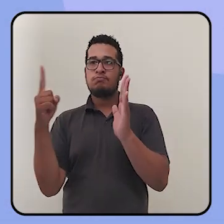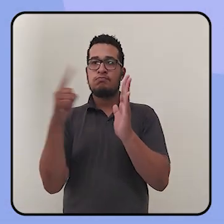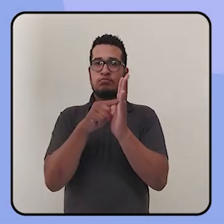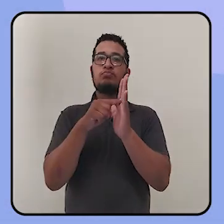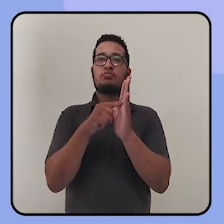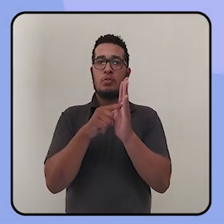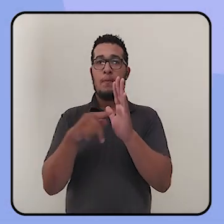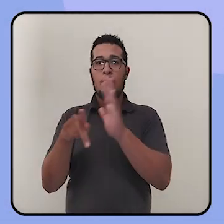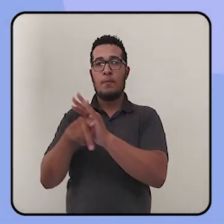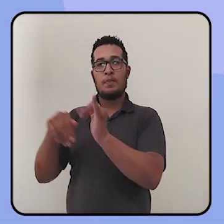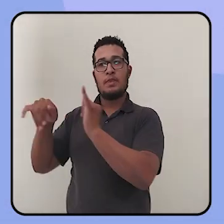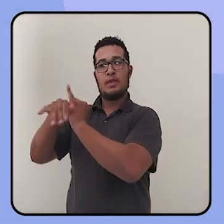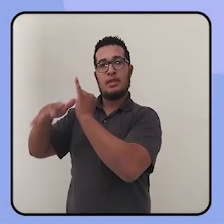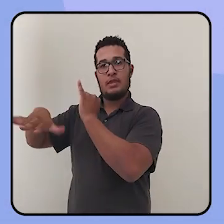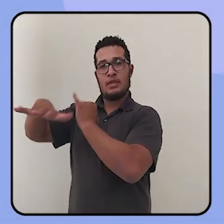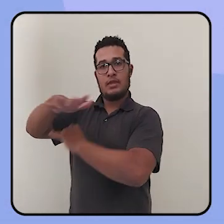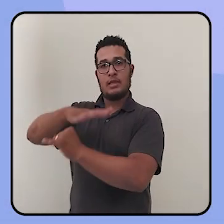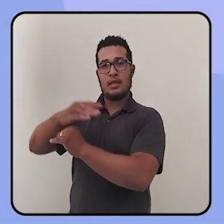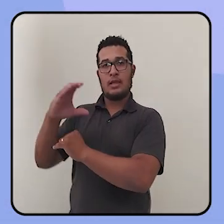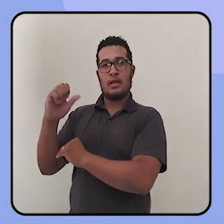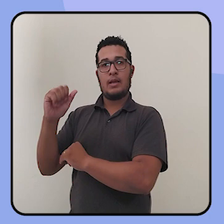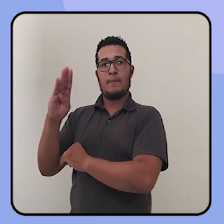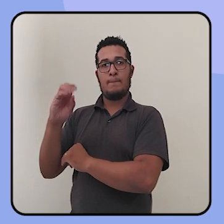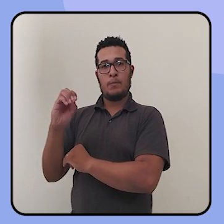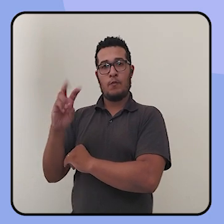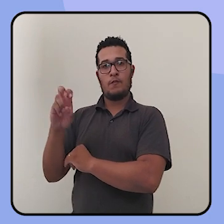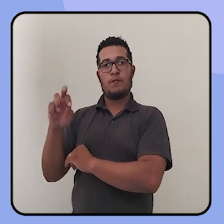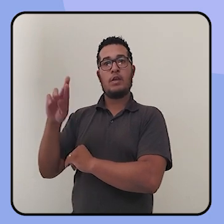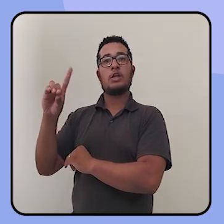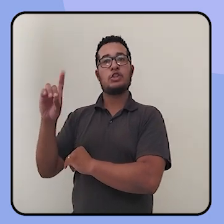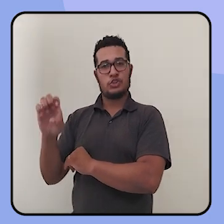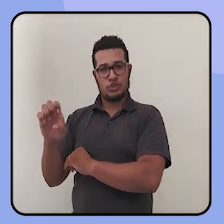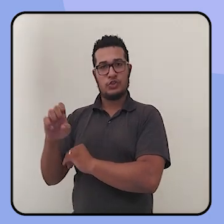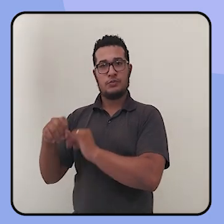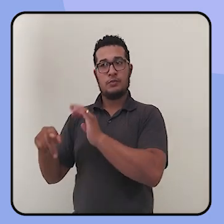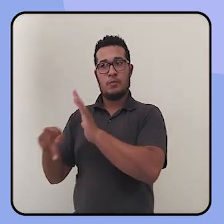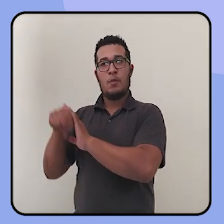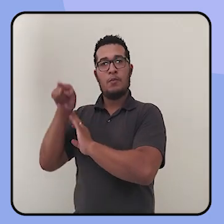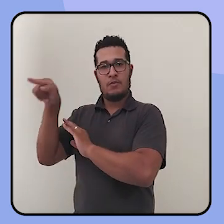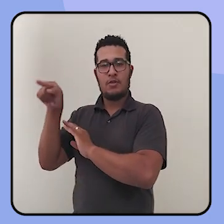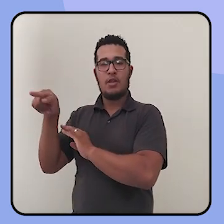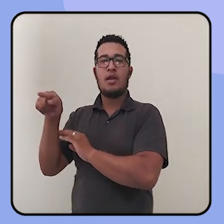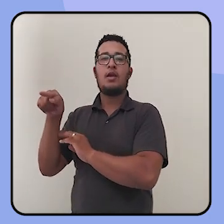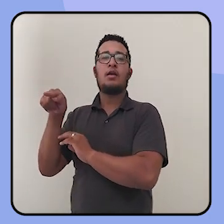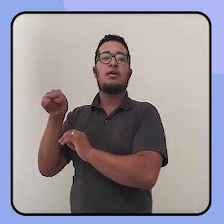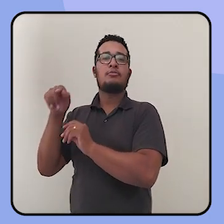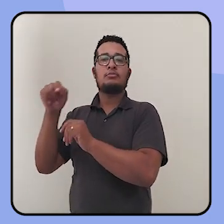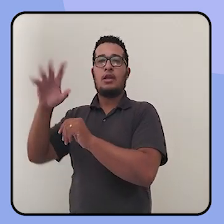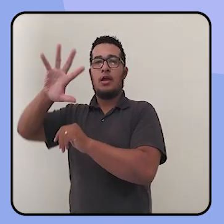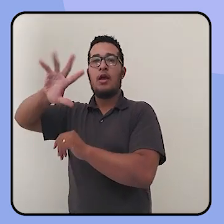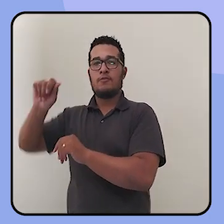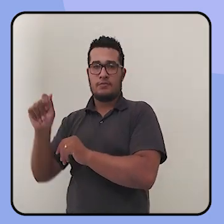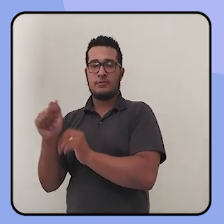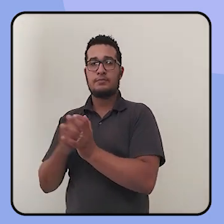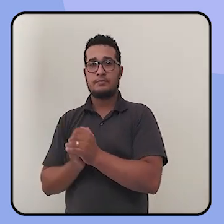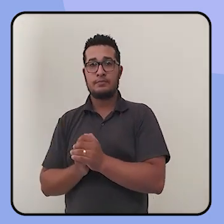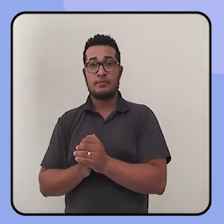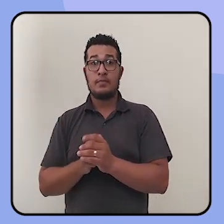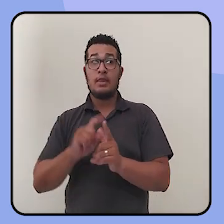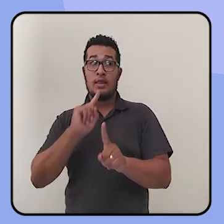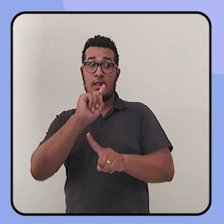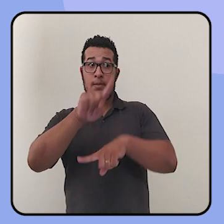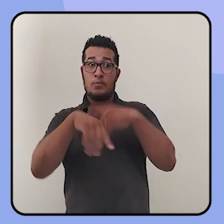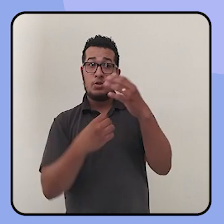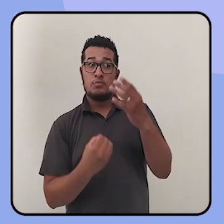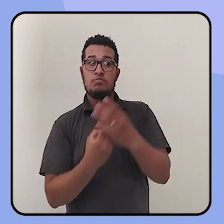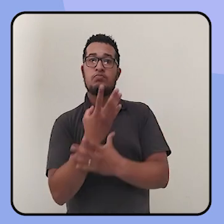desses povos, dessas pessoas. Os objetivos principais são esses que vocês podem conferir na tela. Iremos identificar o período histórico